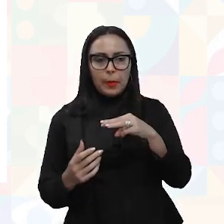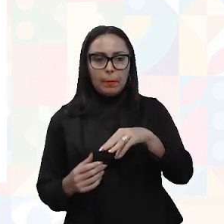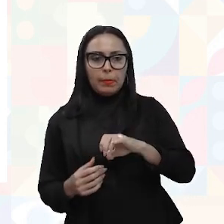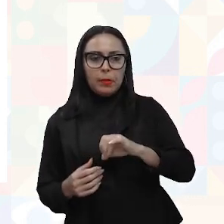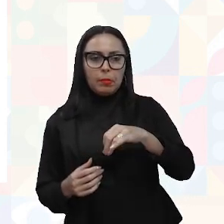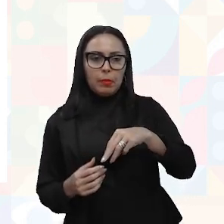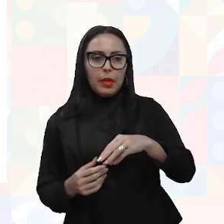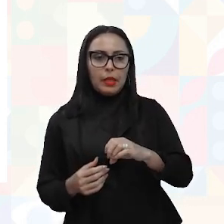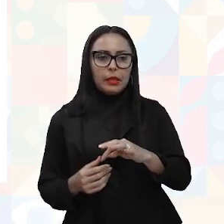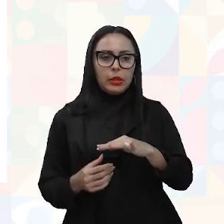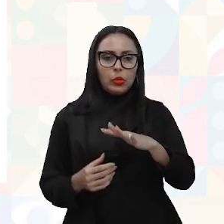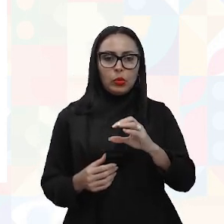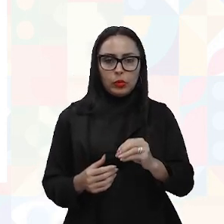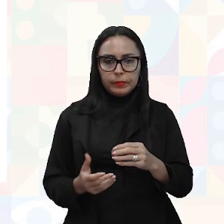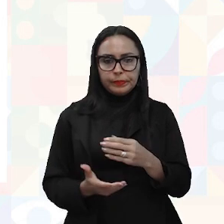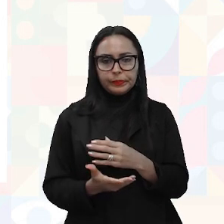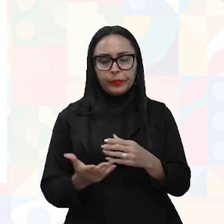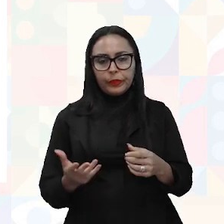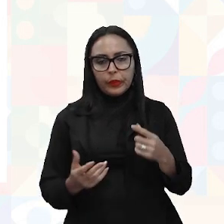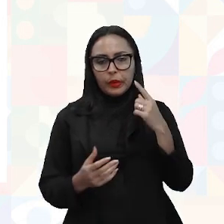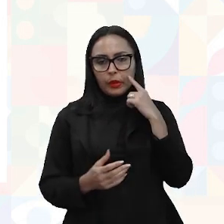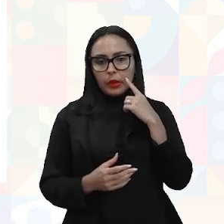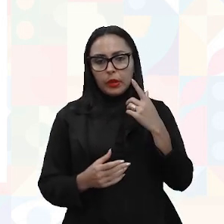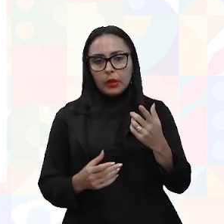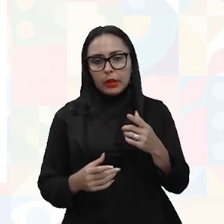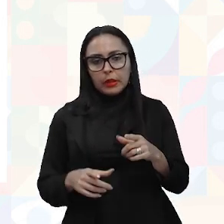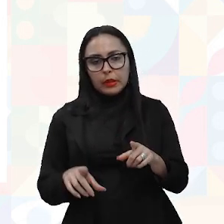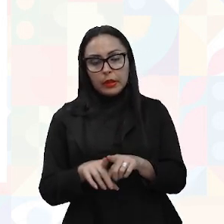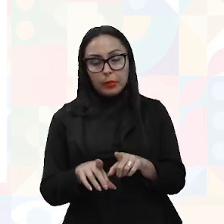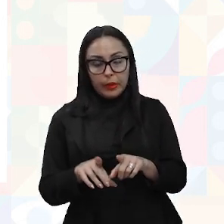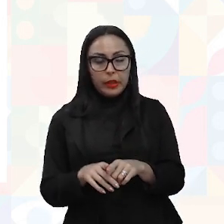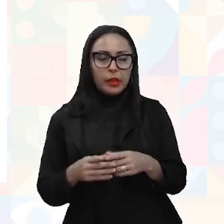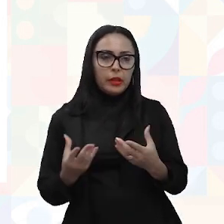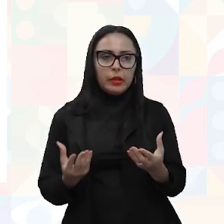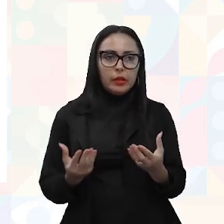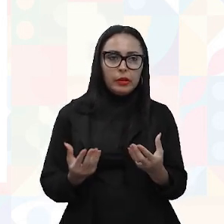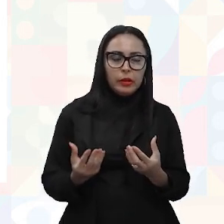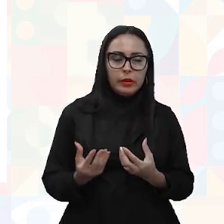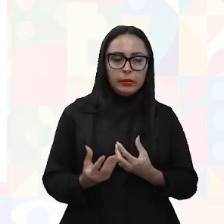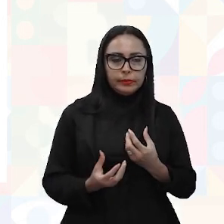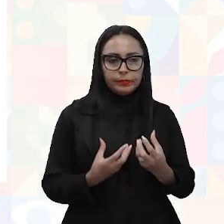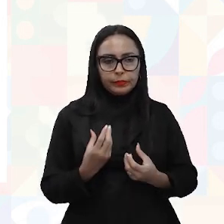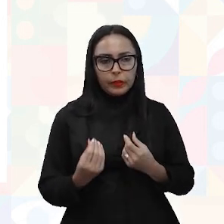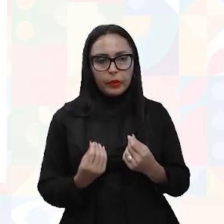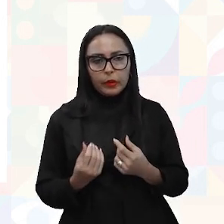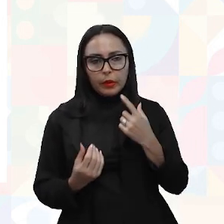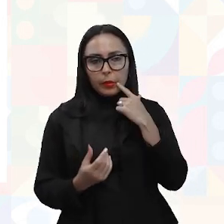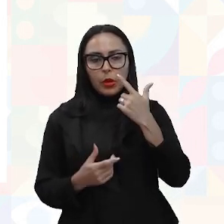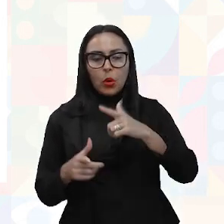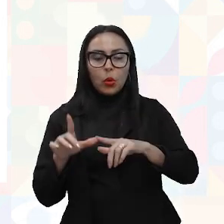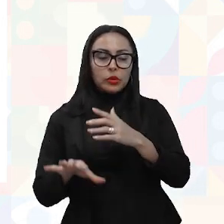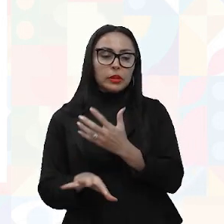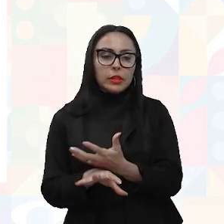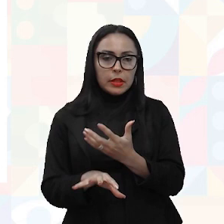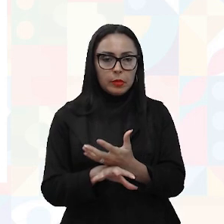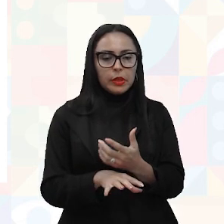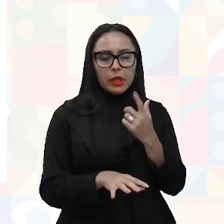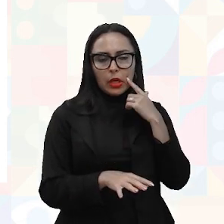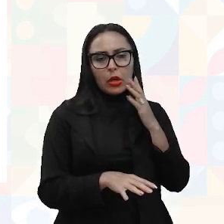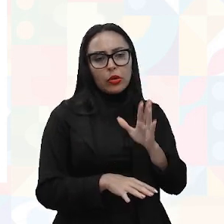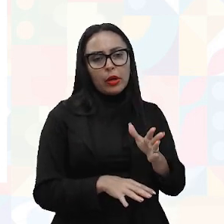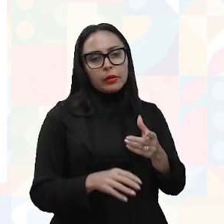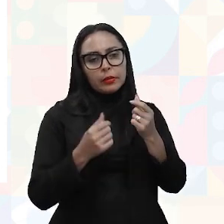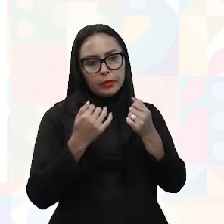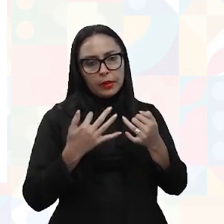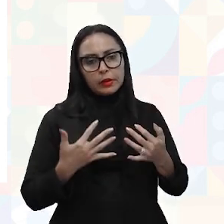história está dentro, que tipo, é a história falada dentro. Então, é tipo, já é citado, inclusive, em outras disciplinas sobre diegético e não